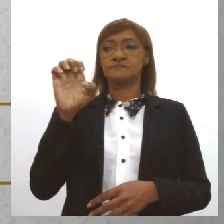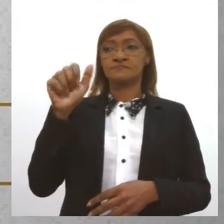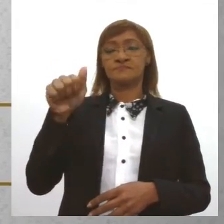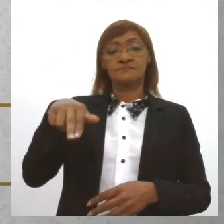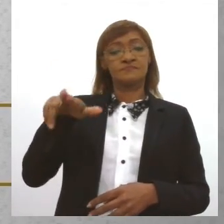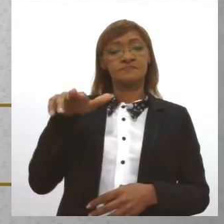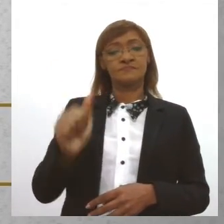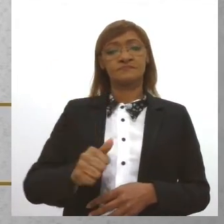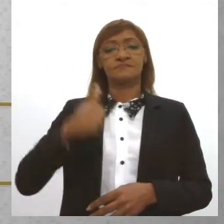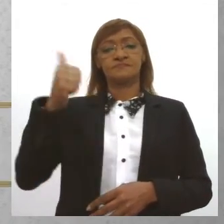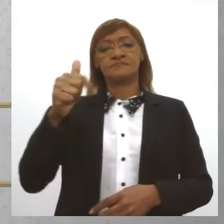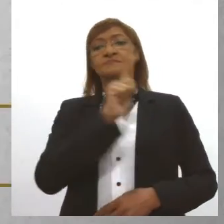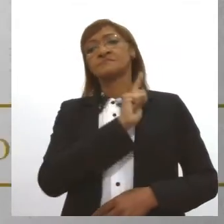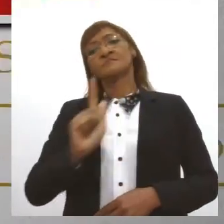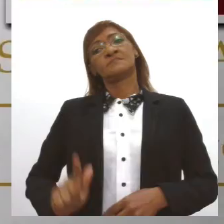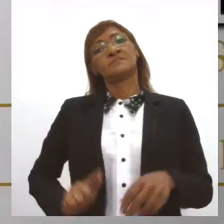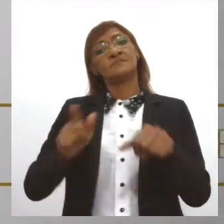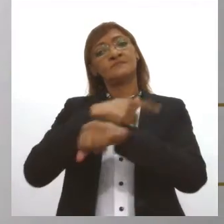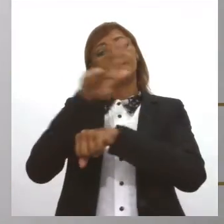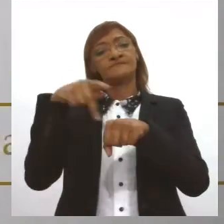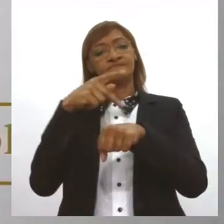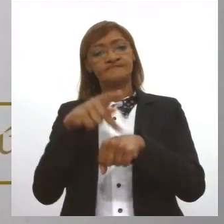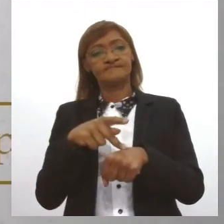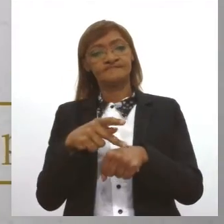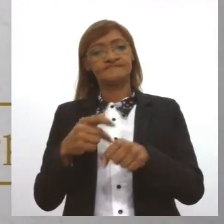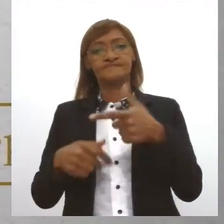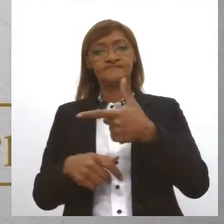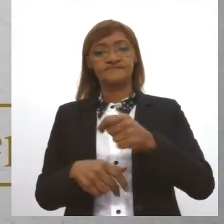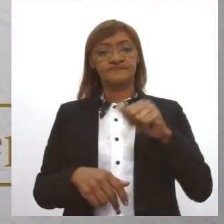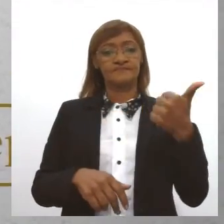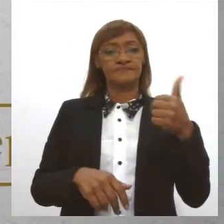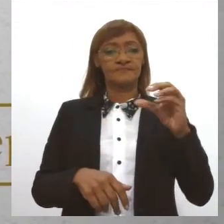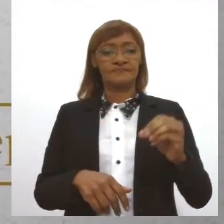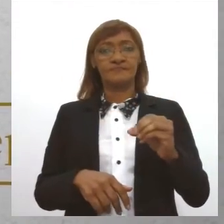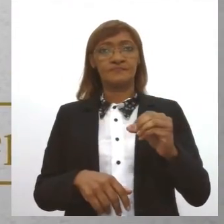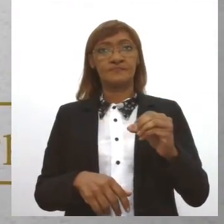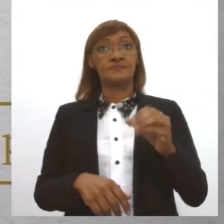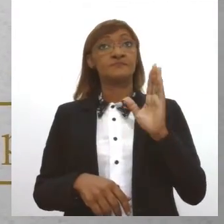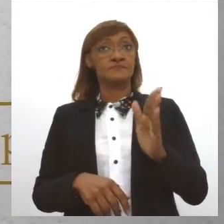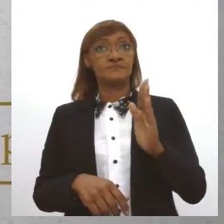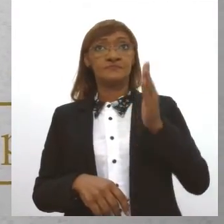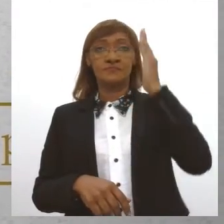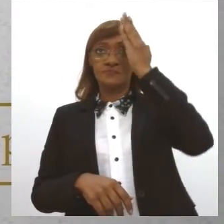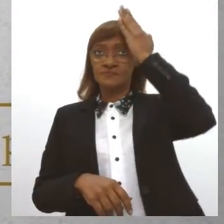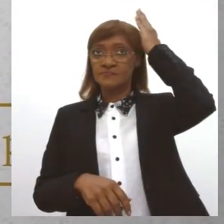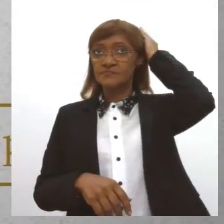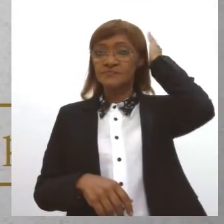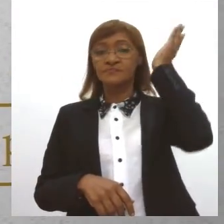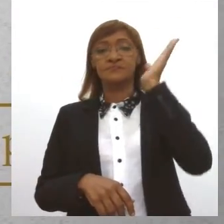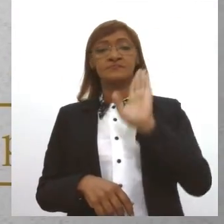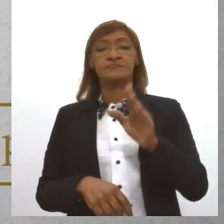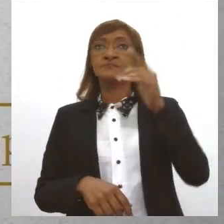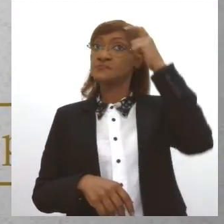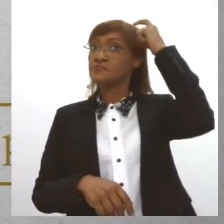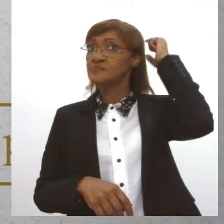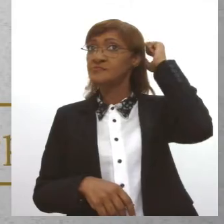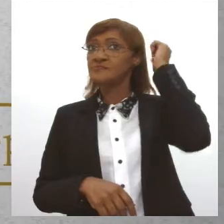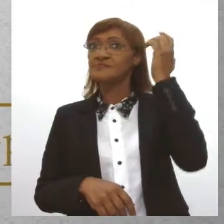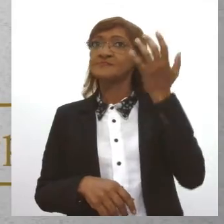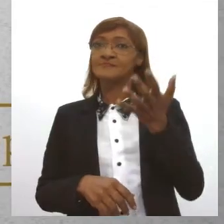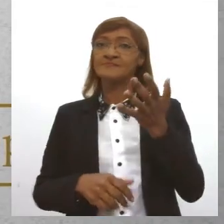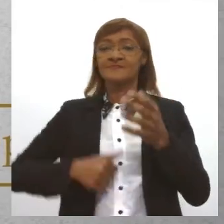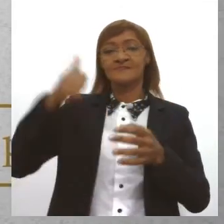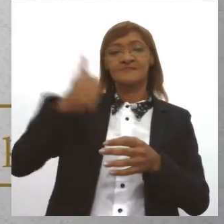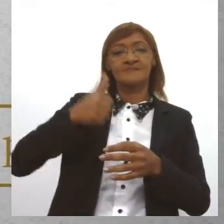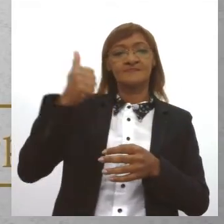primeira governadora no país. E em 2010, Dilma Rousseff ocupou o Palácio do Planalto como a primeira